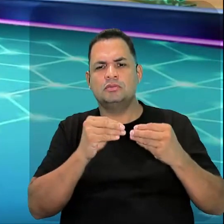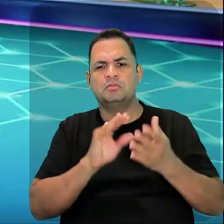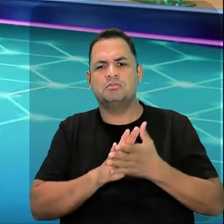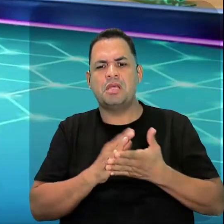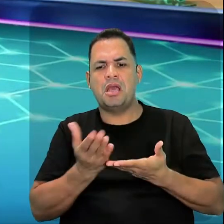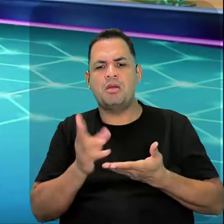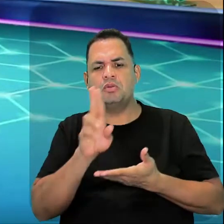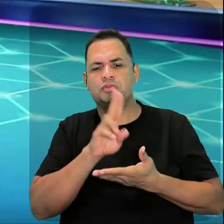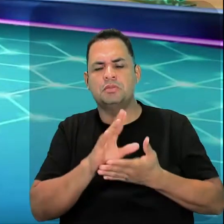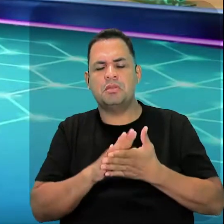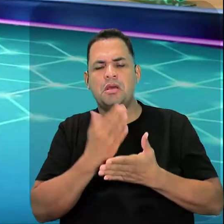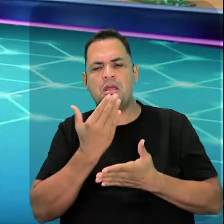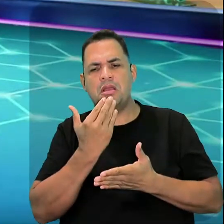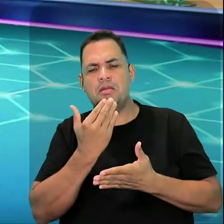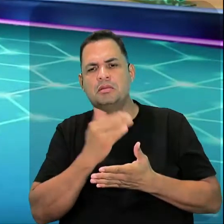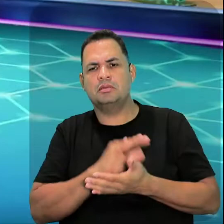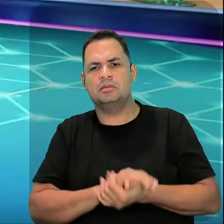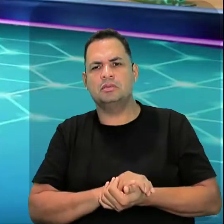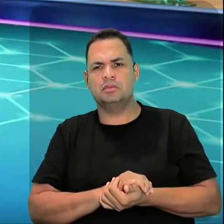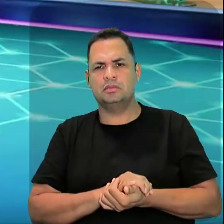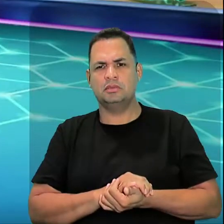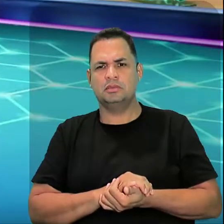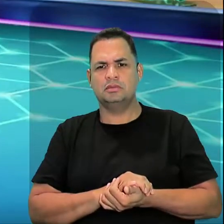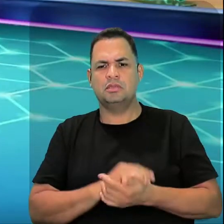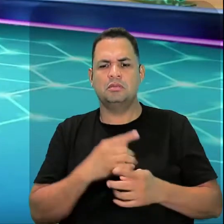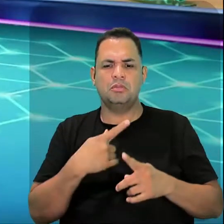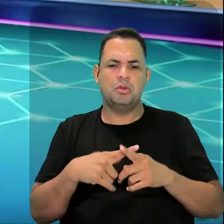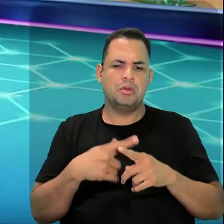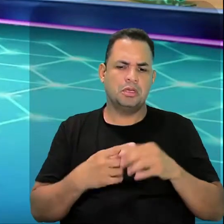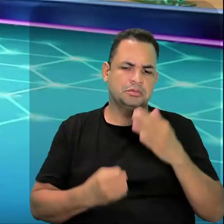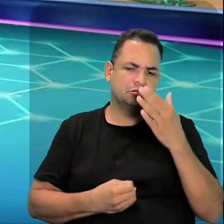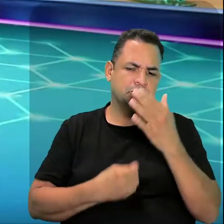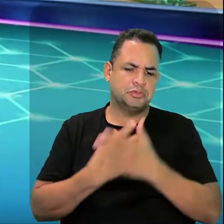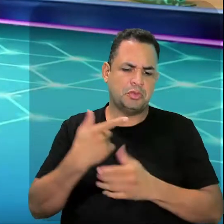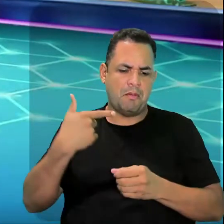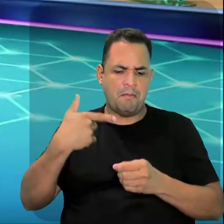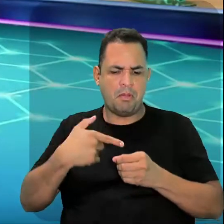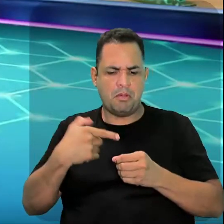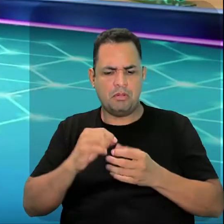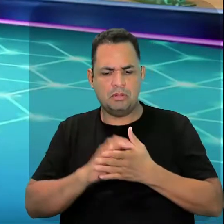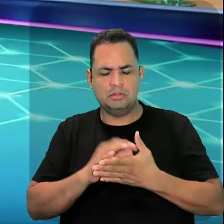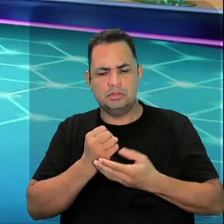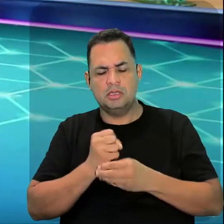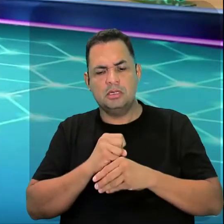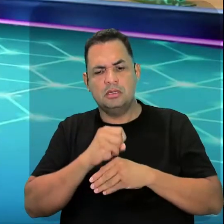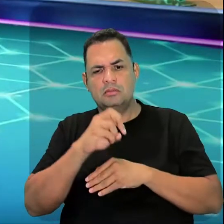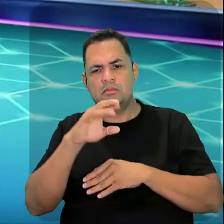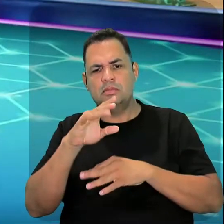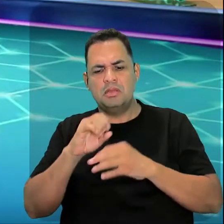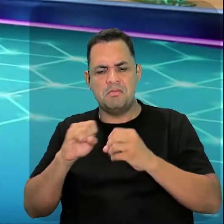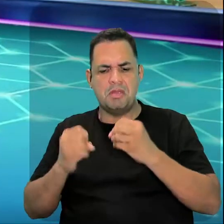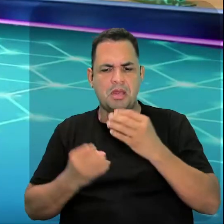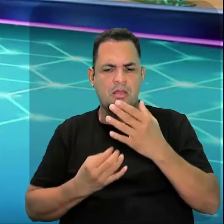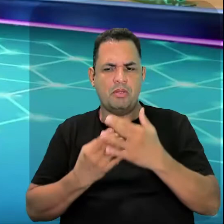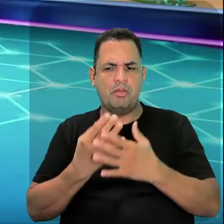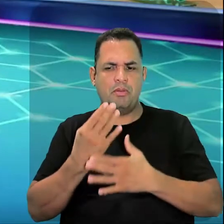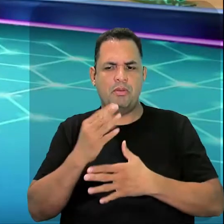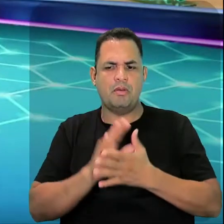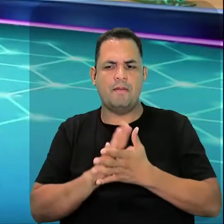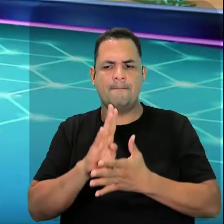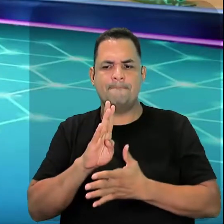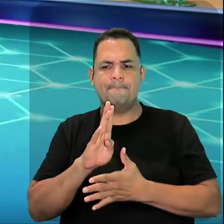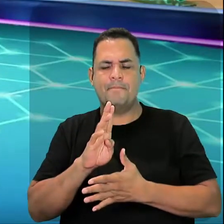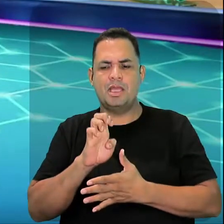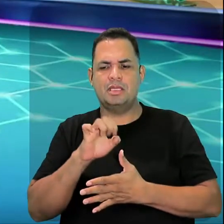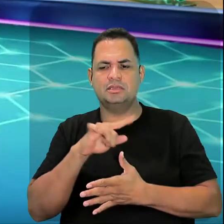gente? Porque o plástico, querendo ou não, ele é um derivado do petróleo, ele acaba liberando um pouquinho de benzeno, e aí, o passar dos anos não é bom